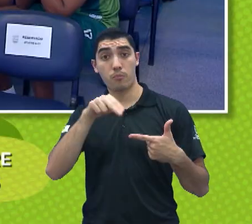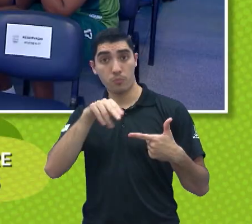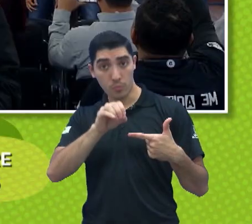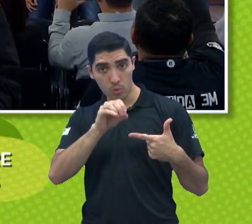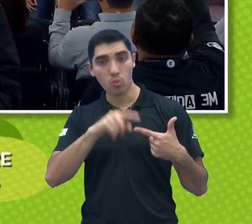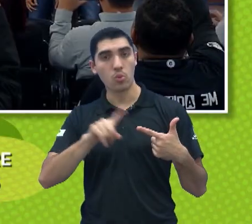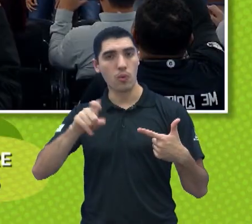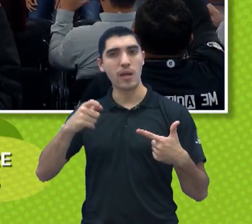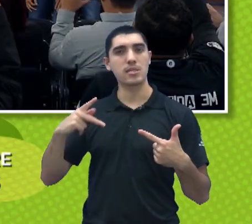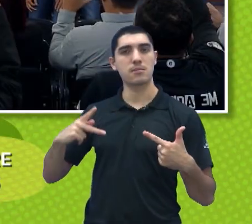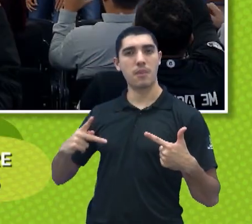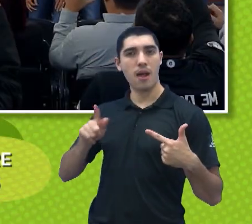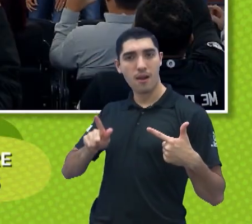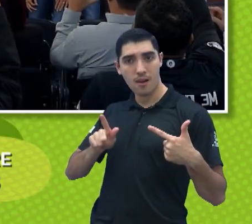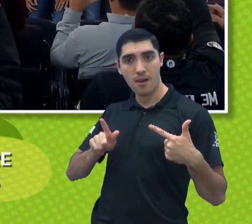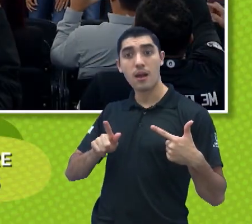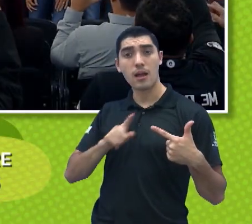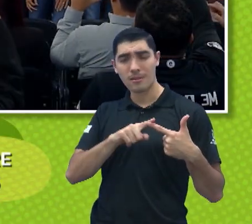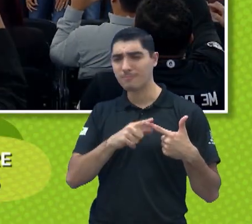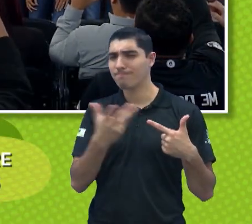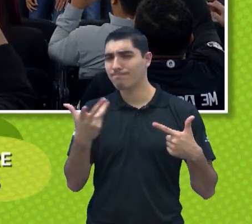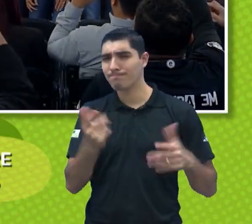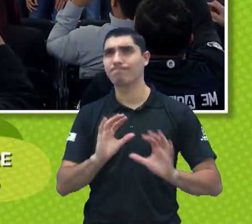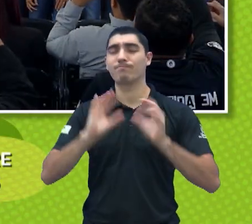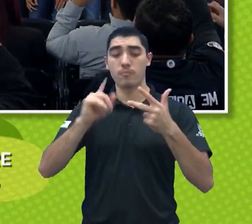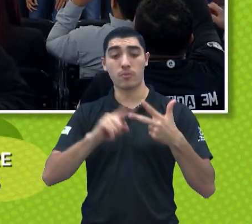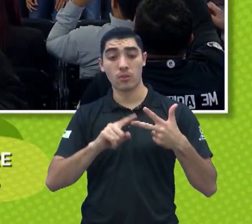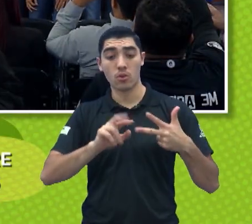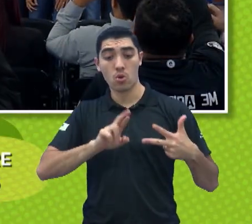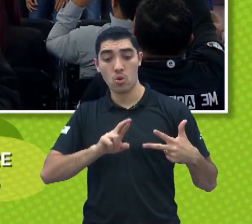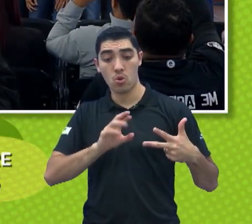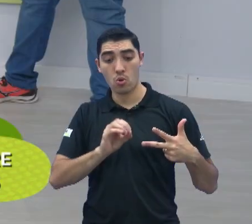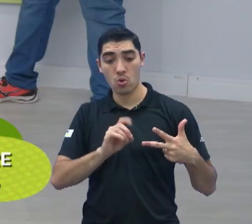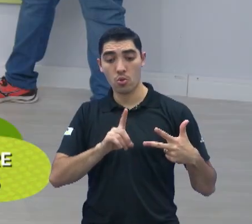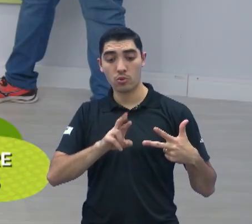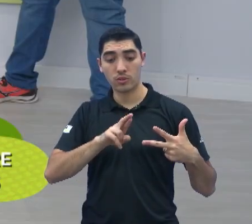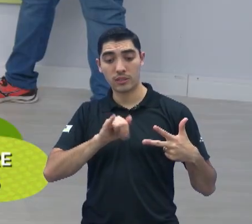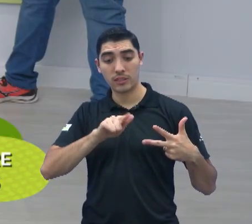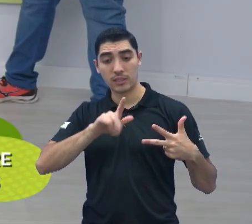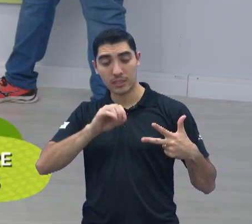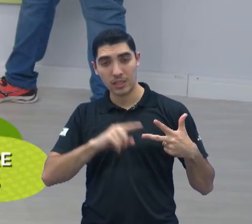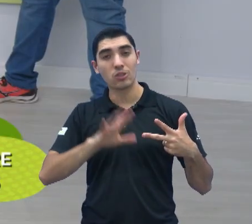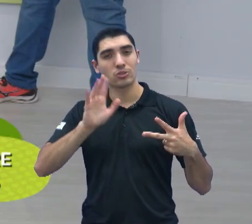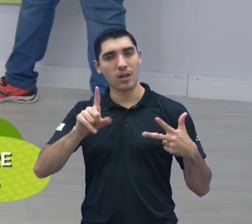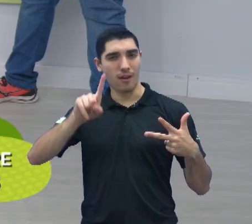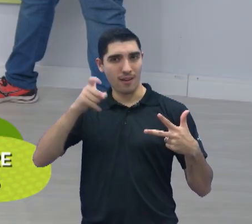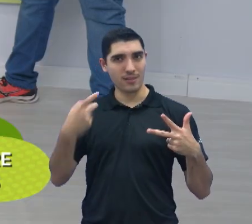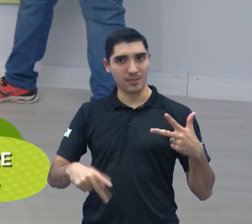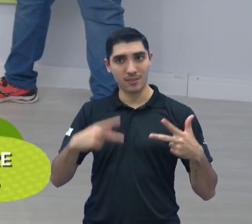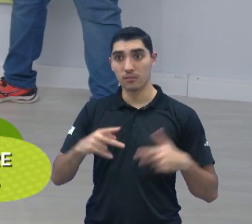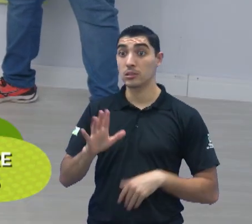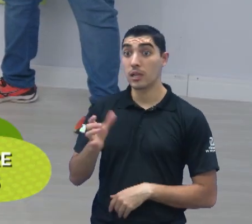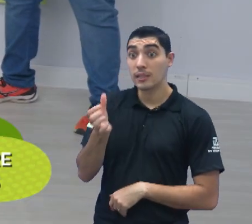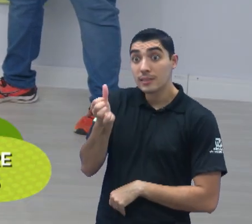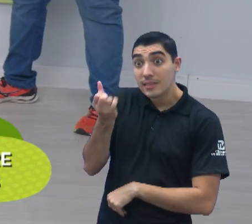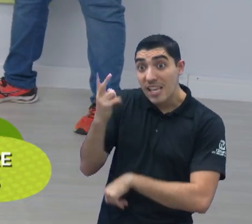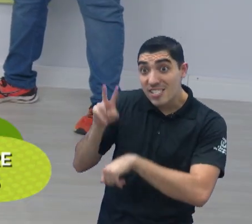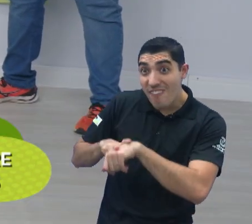um excelente levantador. Rodrigo, que está voltando, ponteiro, que já esteve aqui em outras temporadas. 6 vezes aqui. 6